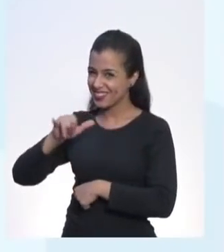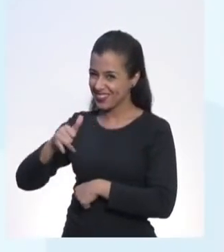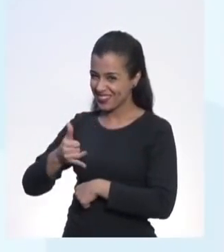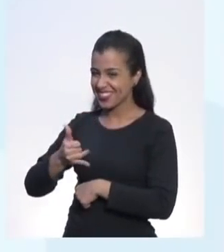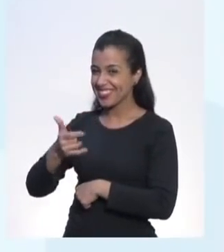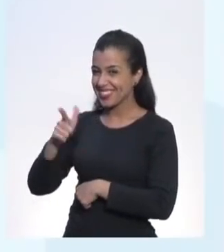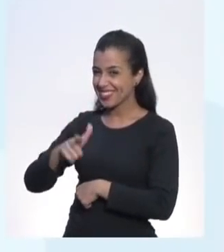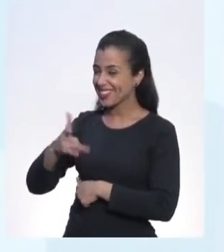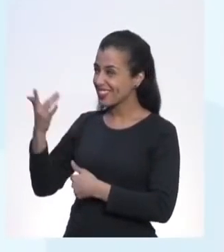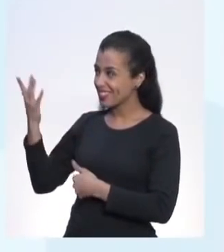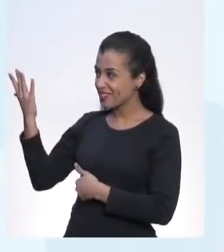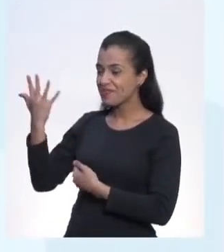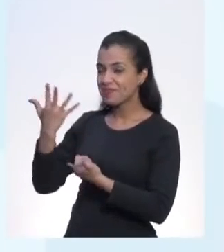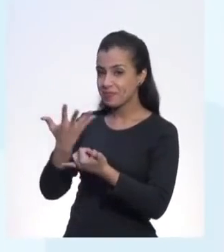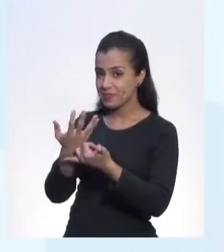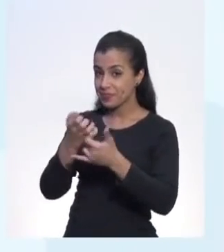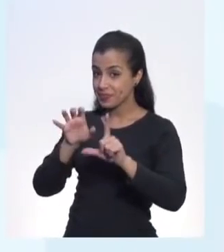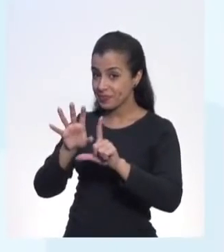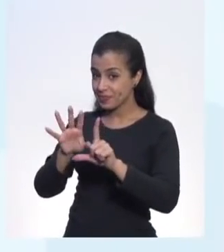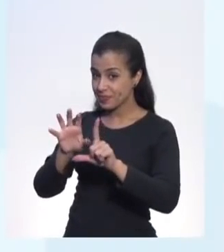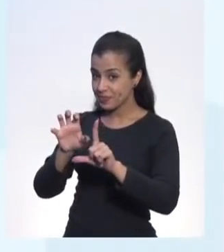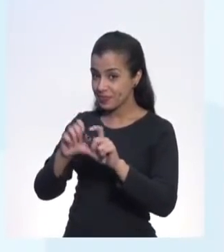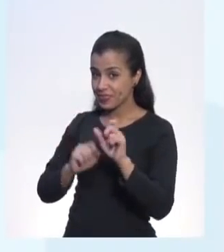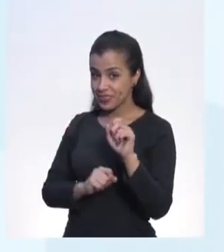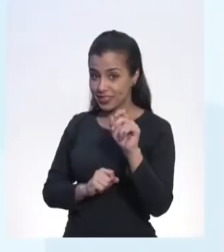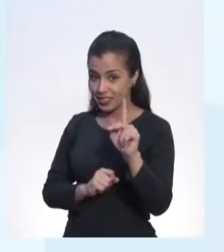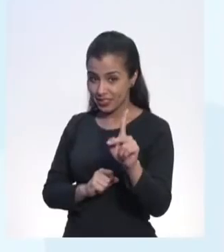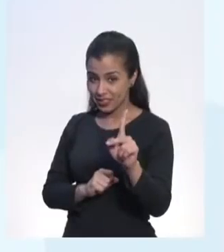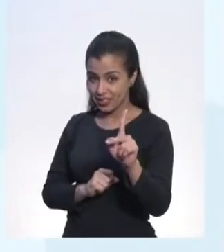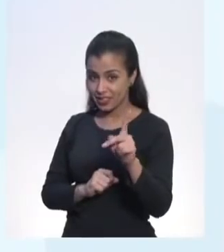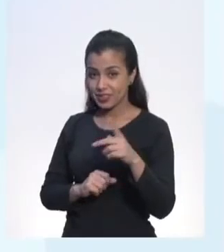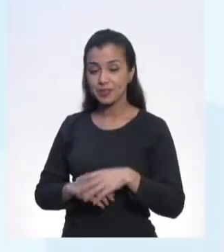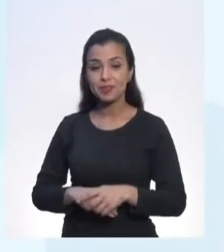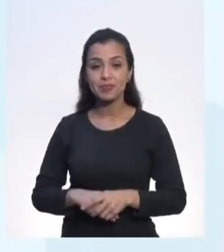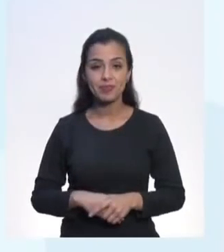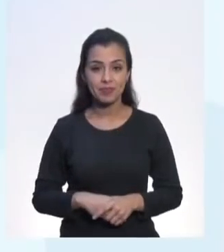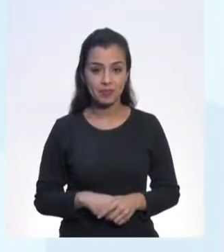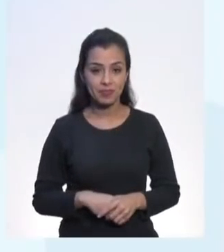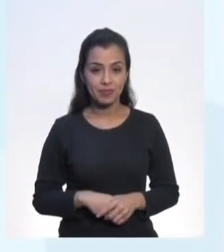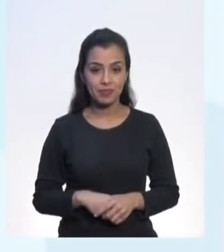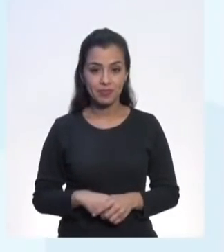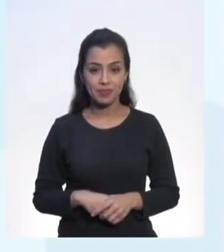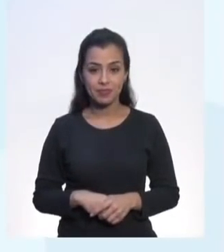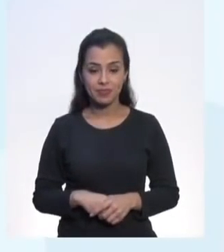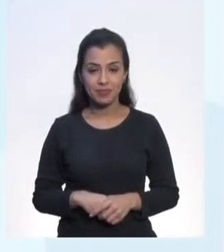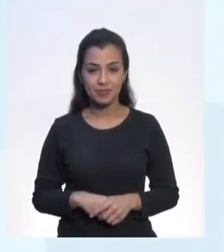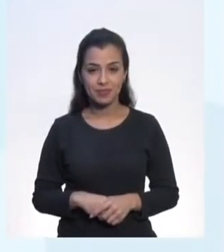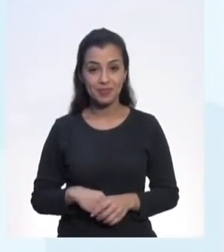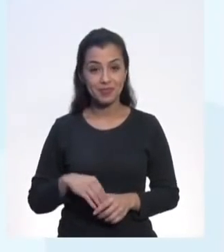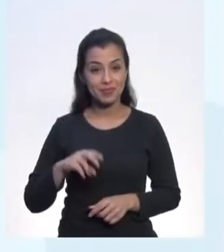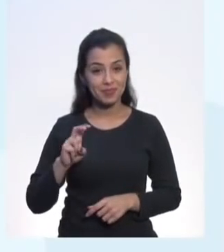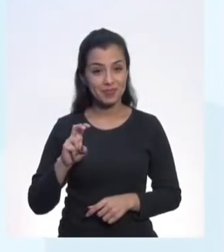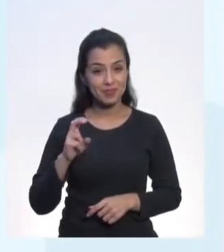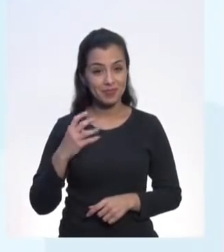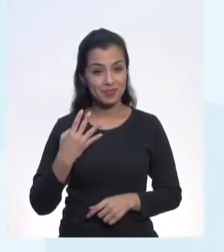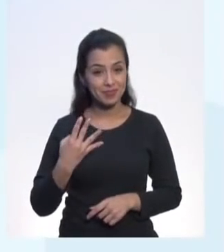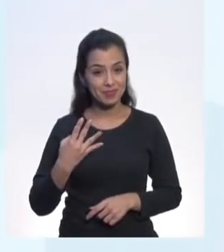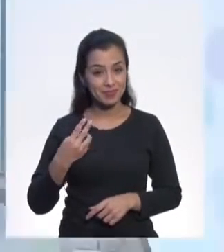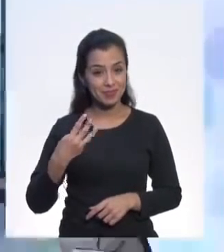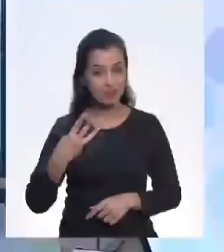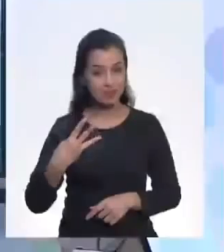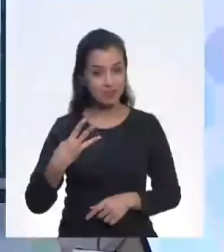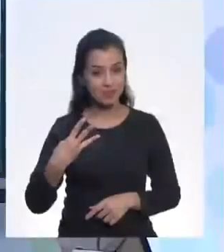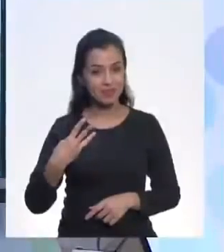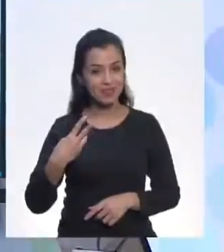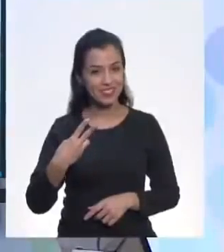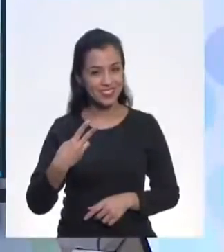segundos. Tá bom, pessoal? Ok? Muito bem. 5, 4, 3, 2,